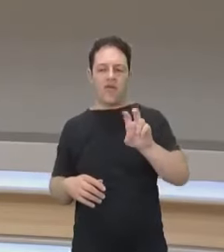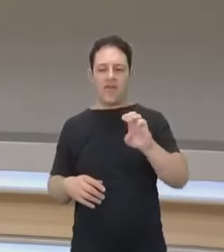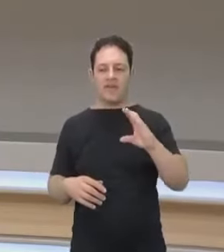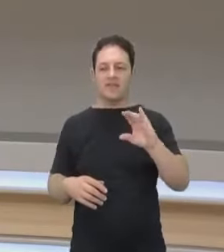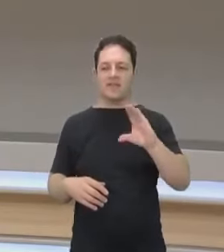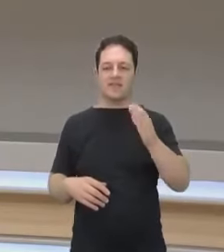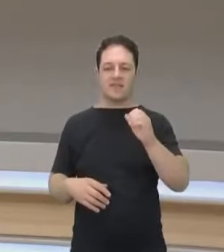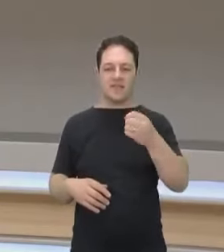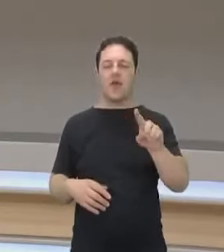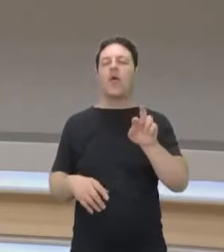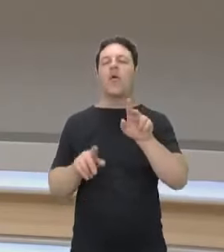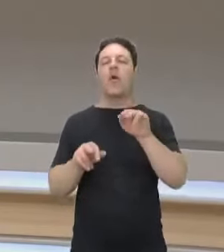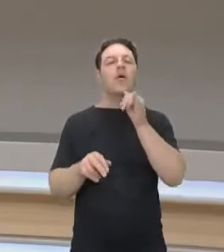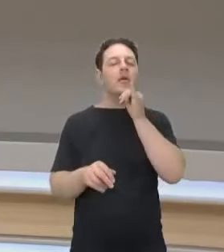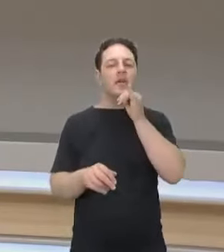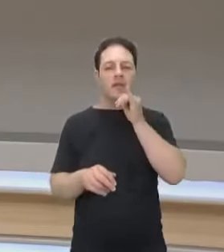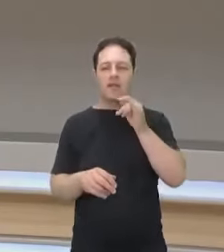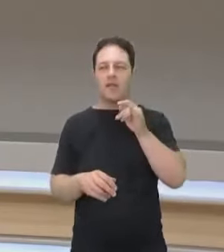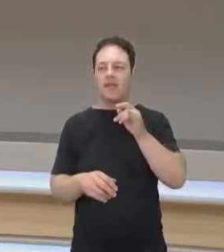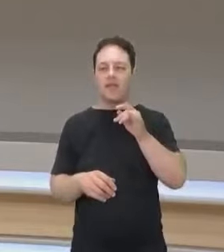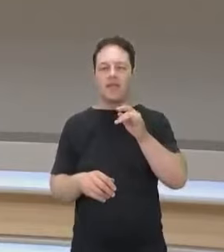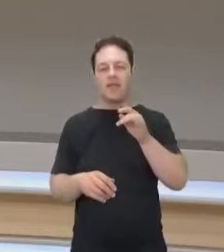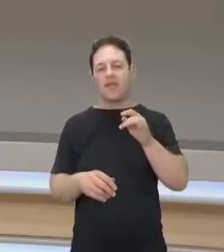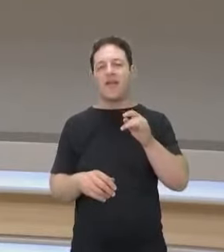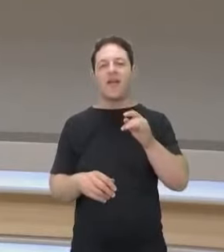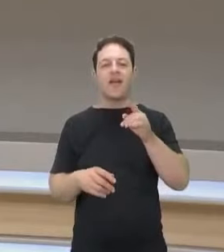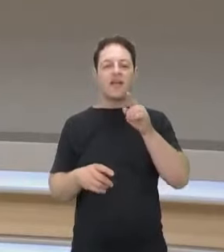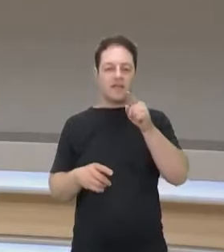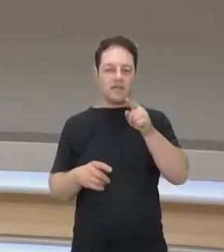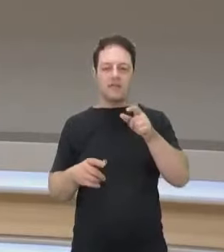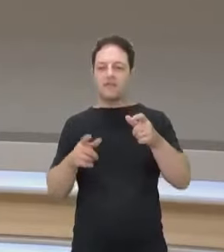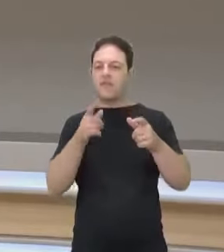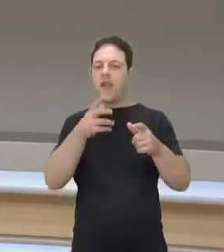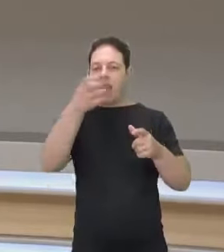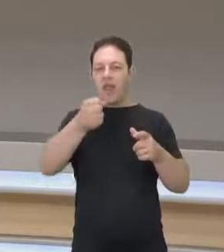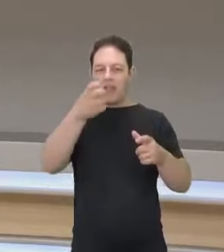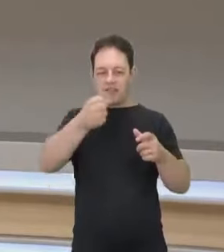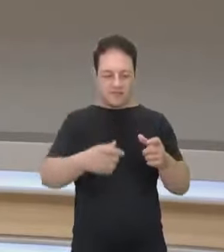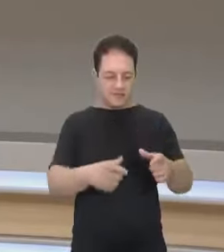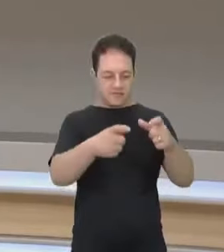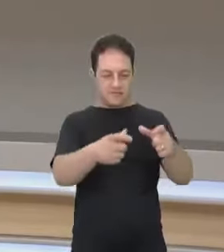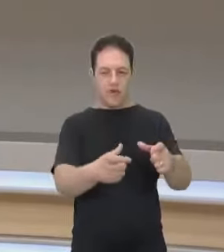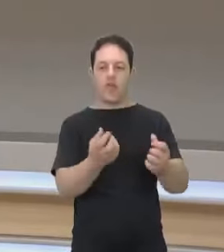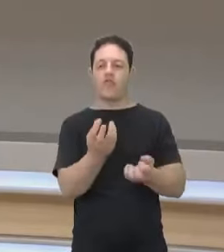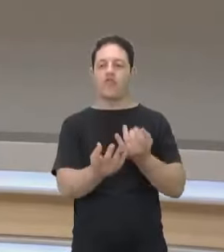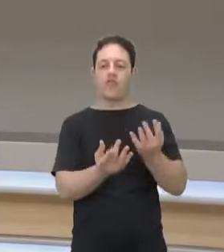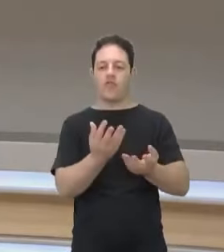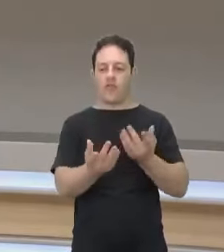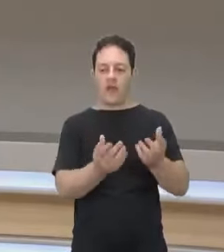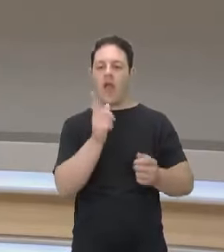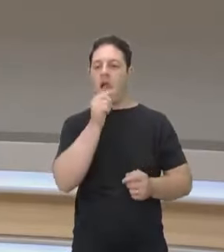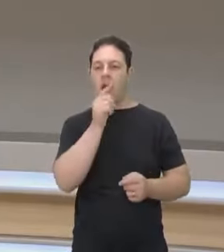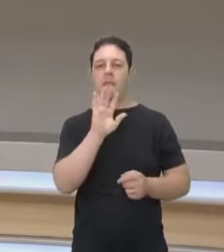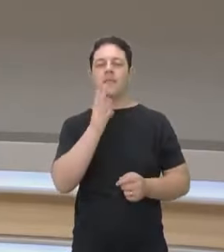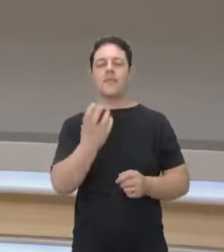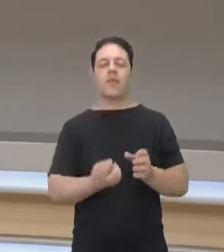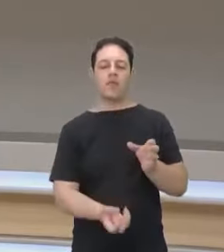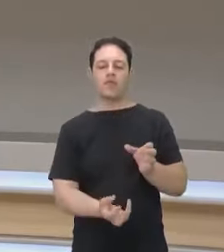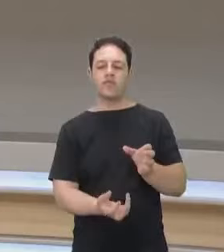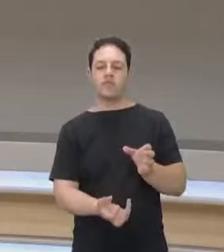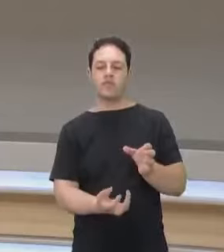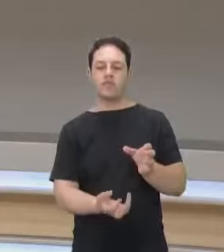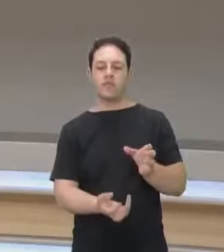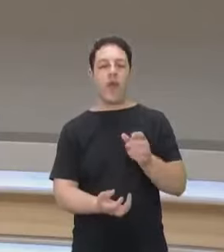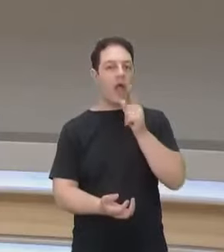você põe a chaleira, né, a chaleira não, você não consegue olhar dentro, você põe a leiteira no fogo com a água, conforme esquenta, a